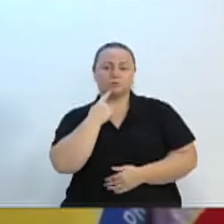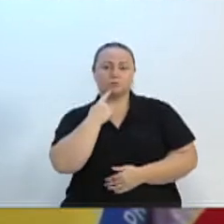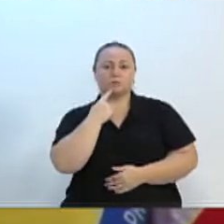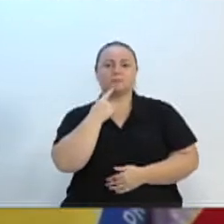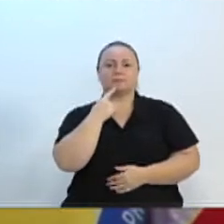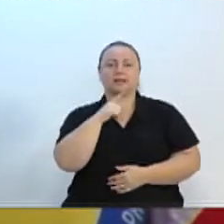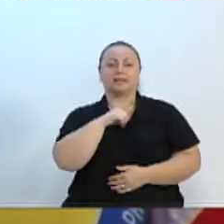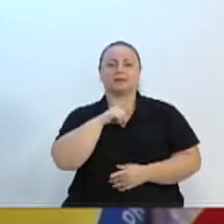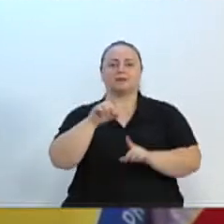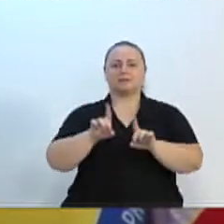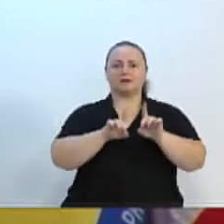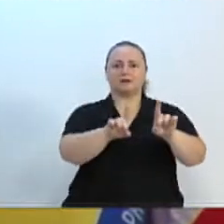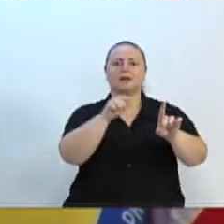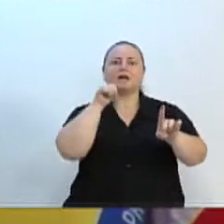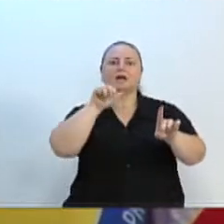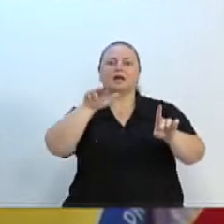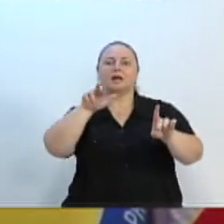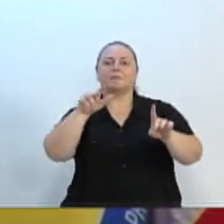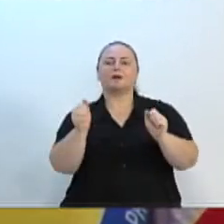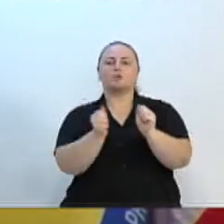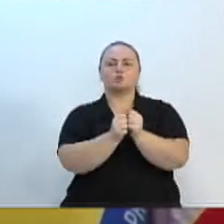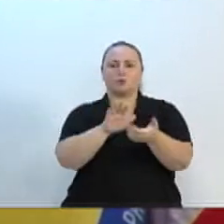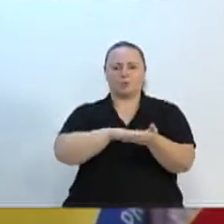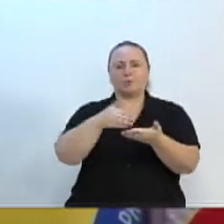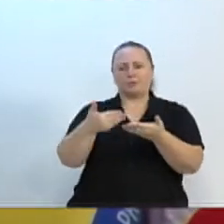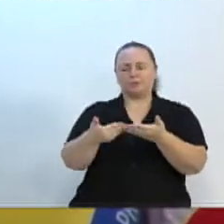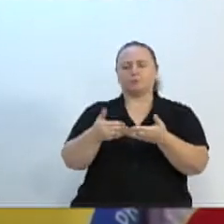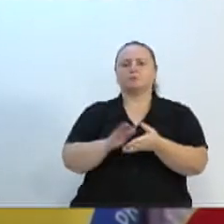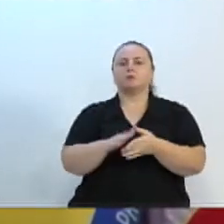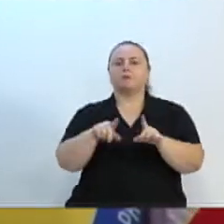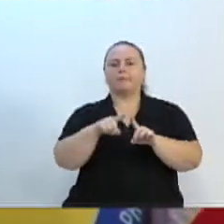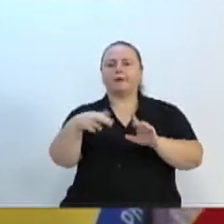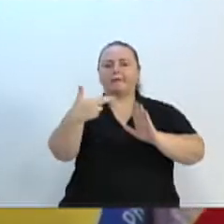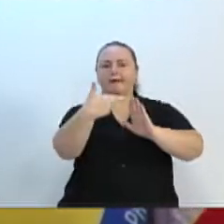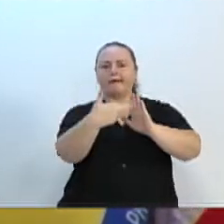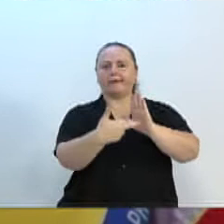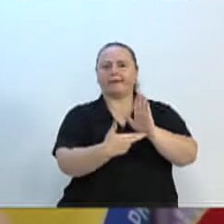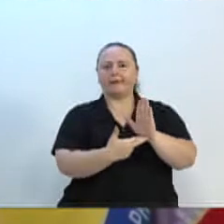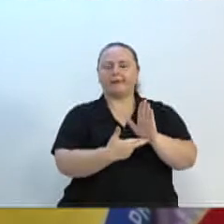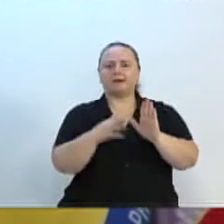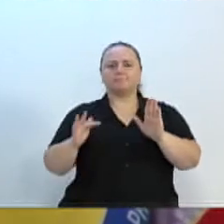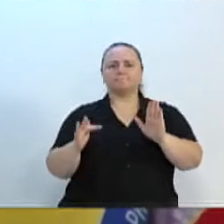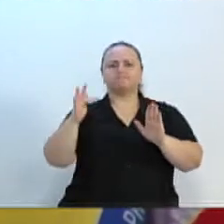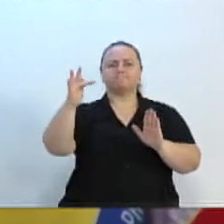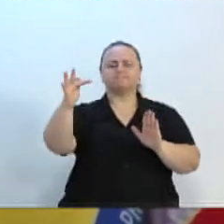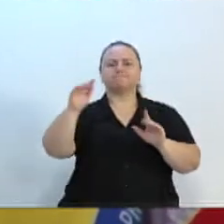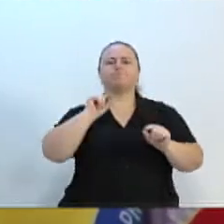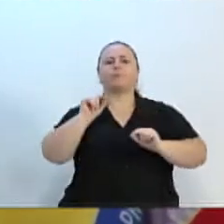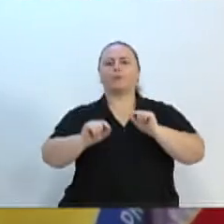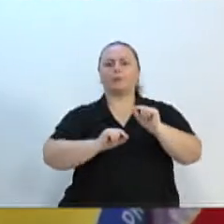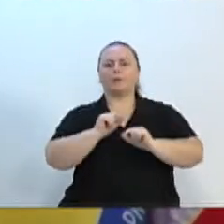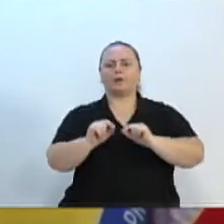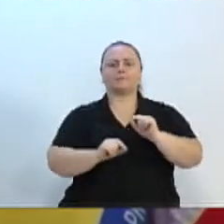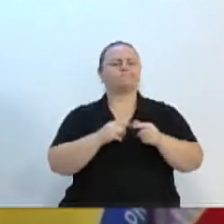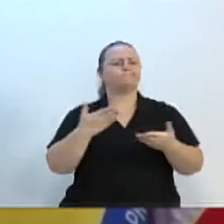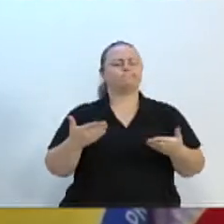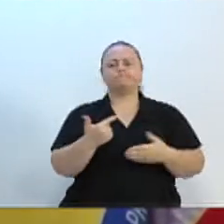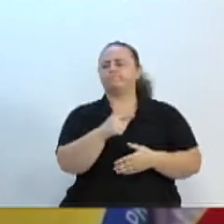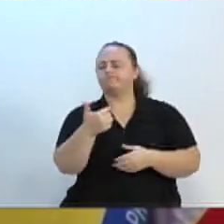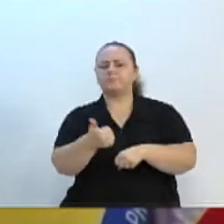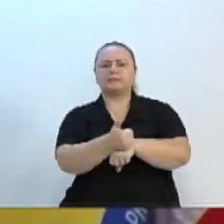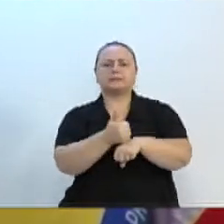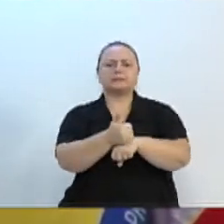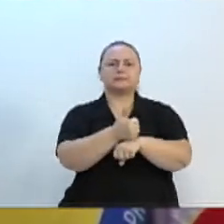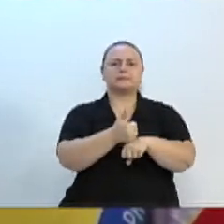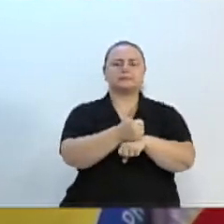que acompanhava para fazer a questão de intérprete, mas pelas regras, né, regras aí federais, não tinha este profissional lá na questão do